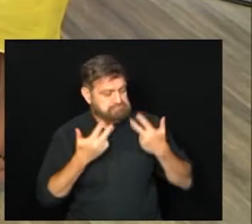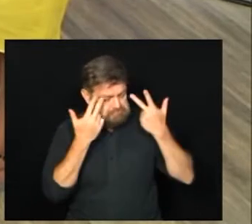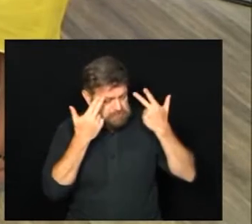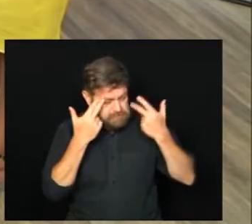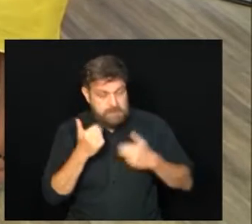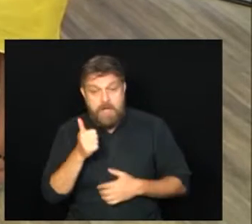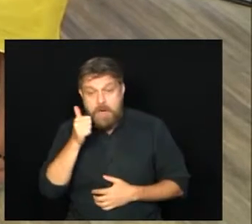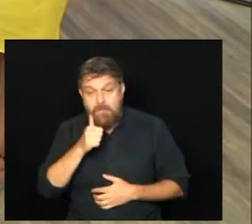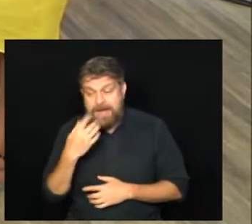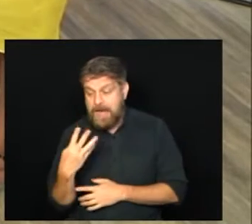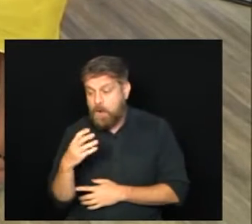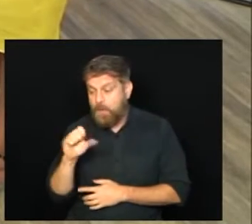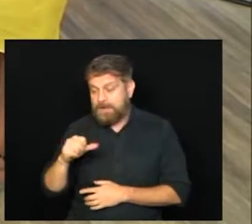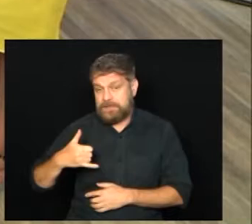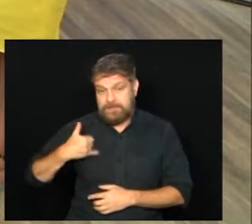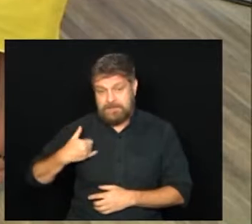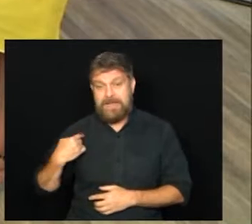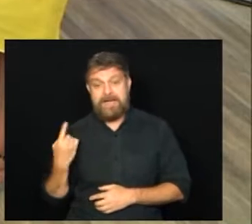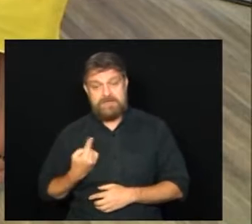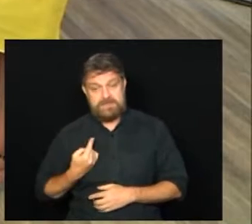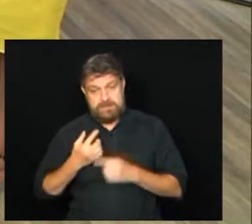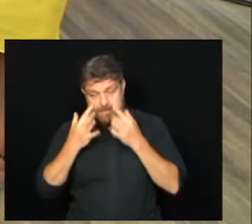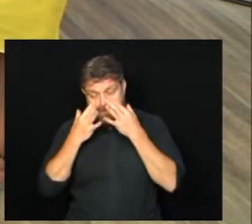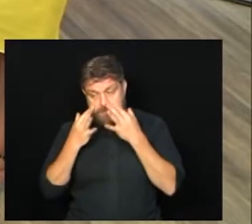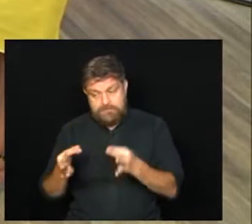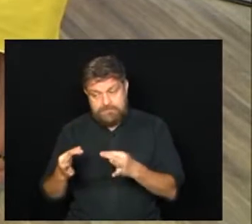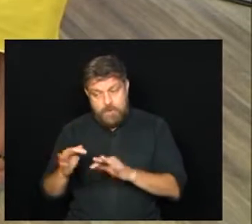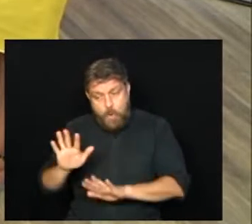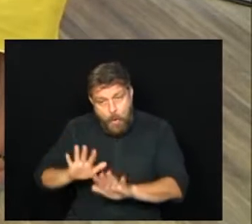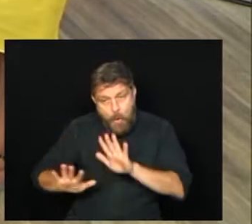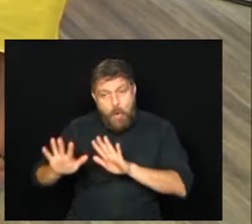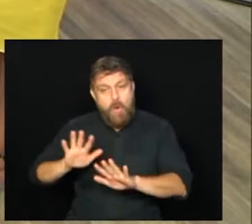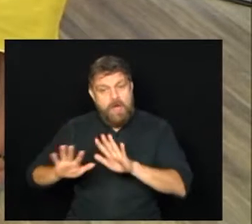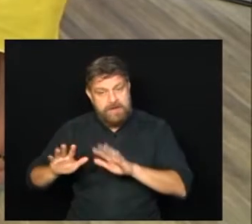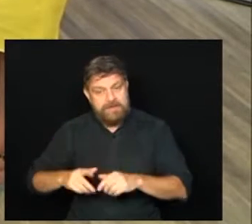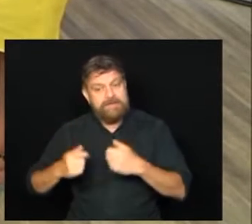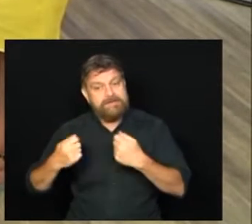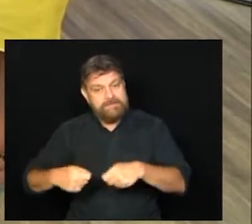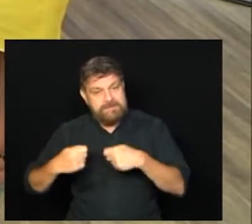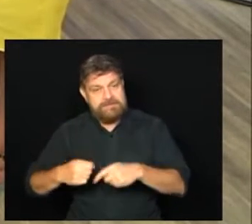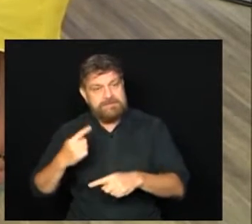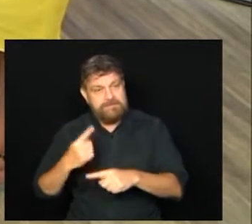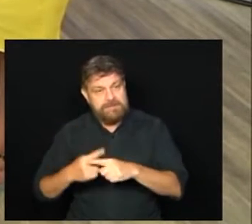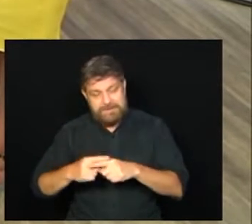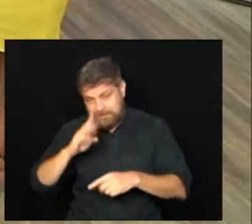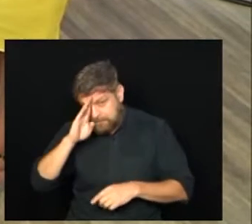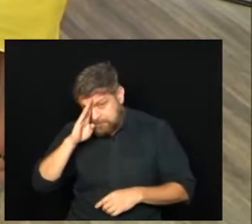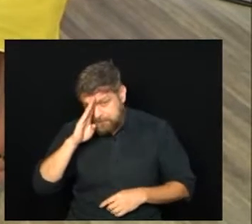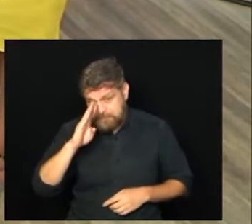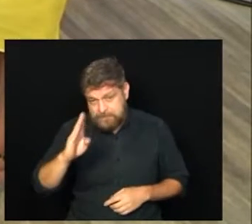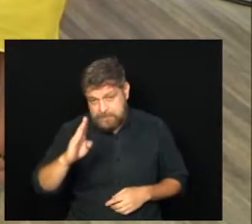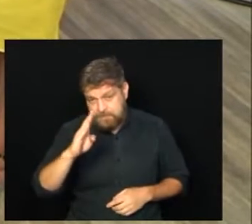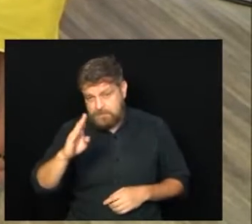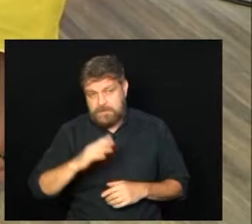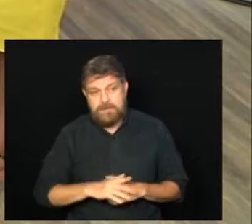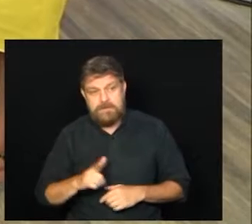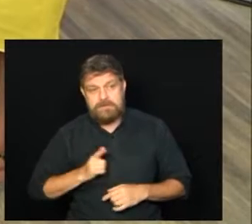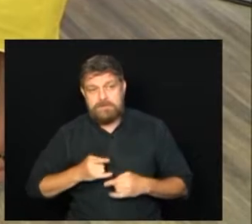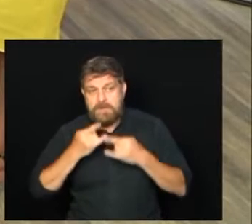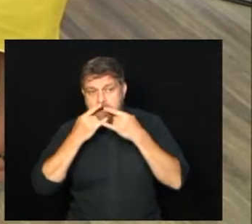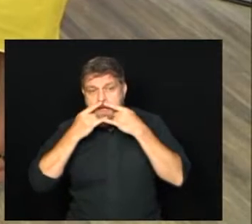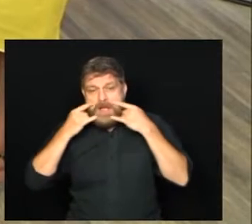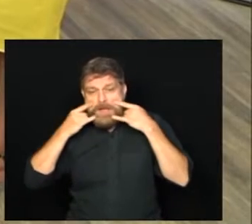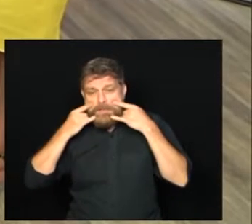de 48 anos. Então nós precisamos tomar todos os cuidados em relação a essa doença, principalmente a utilização